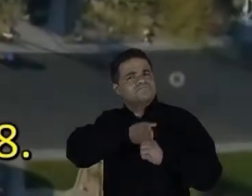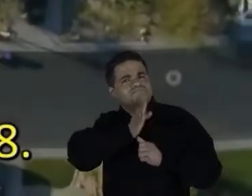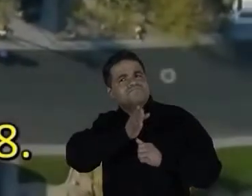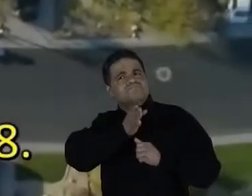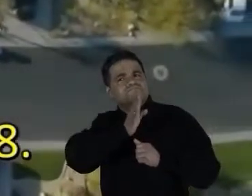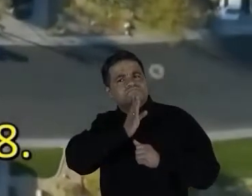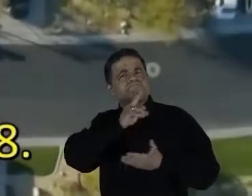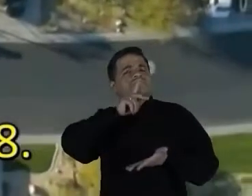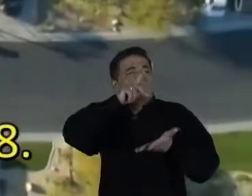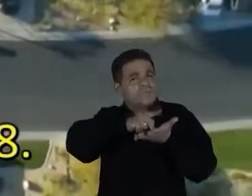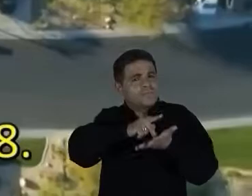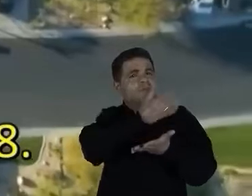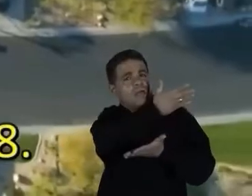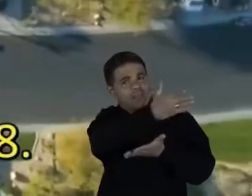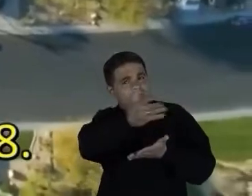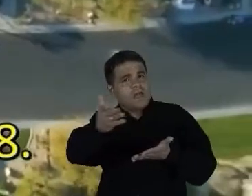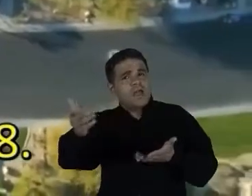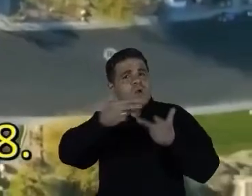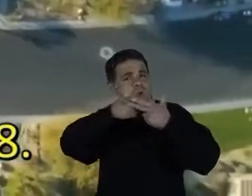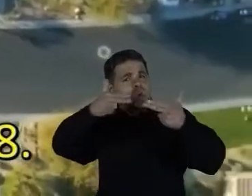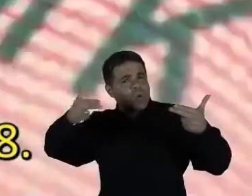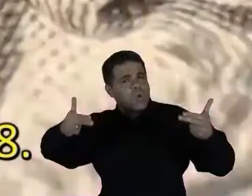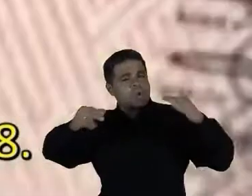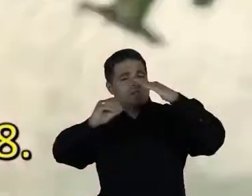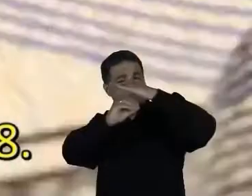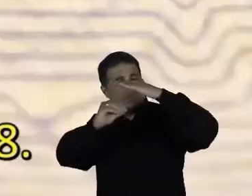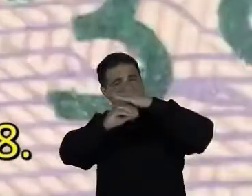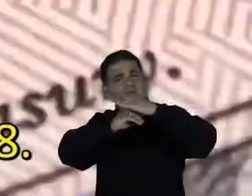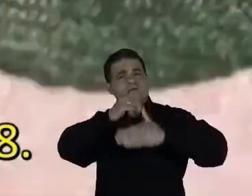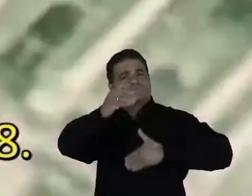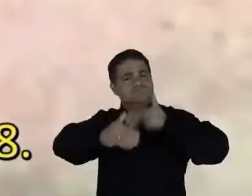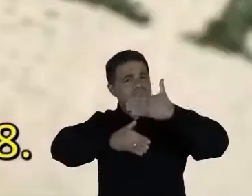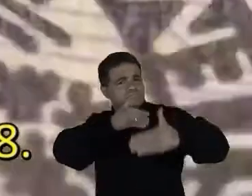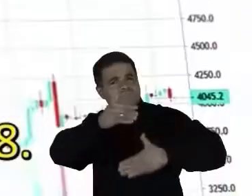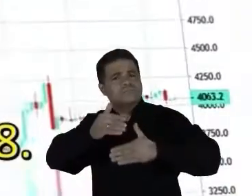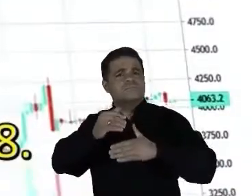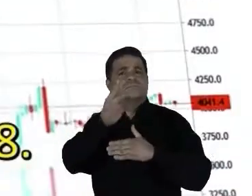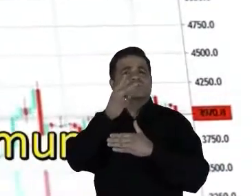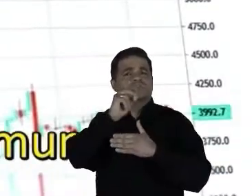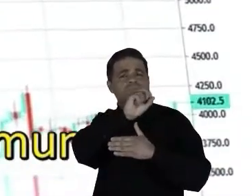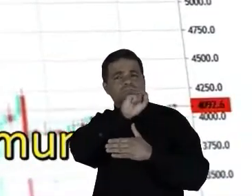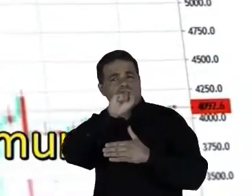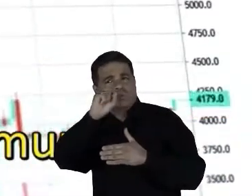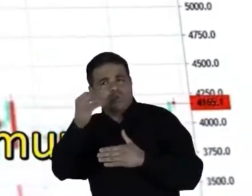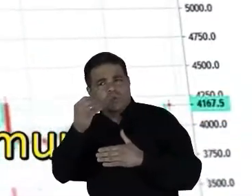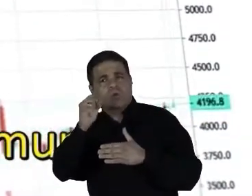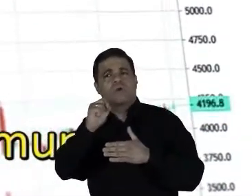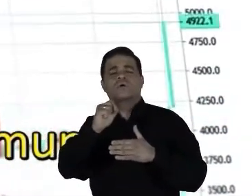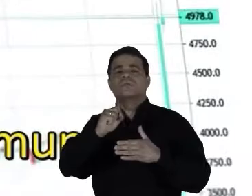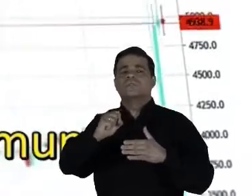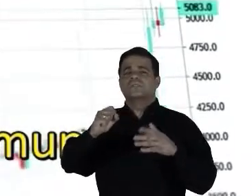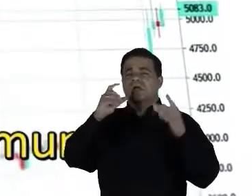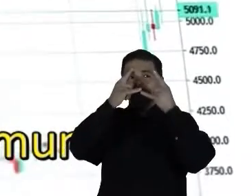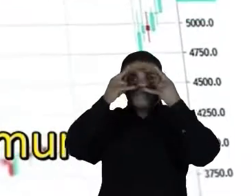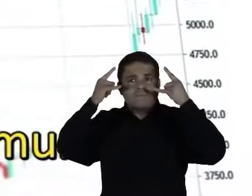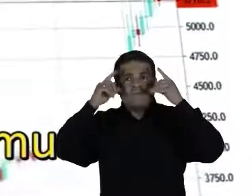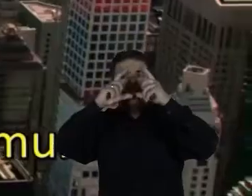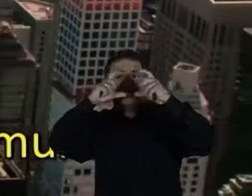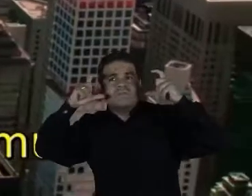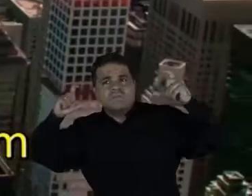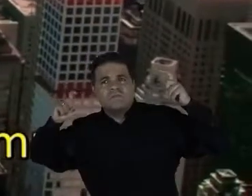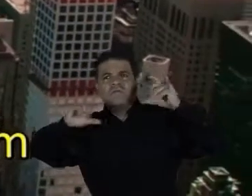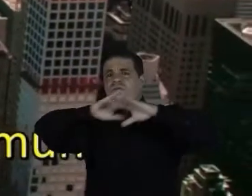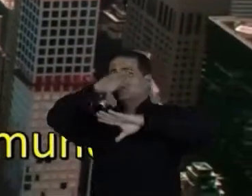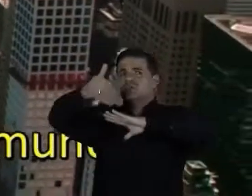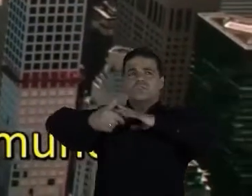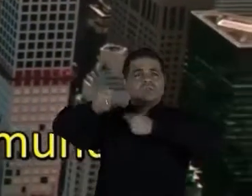Conhecemos essa verdade, pois a Doterra foi forjada na fornalha de 2008. A ganância havia derrubado toda